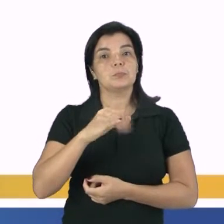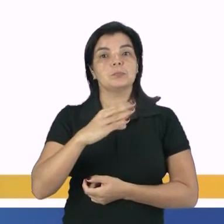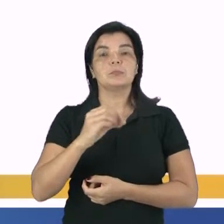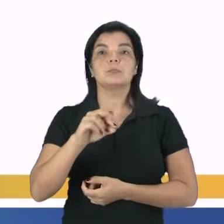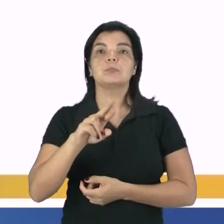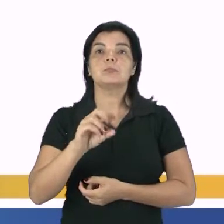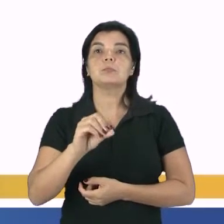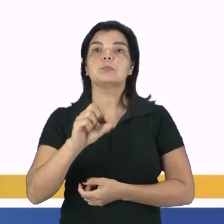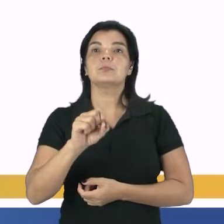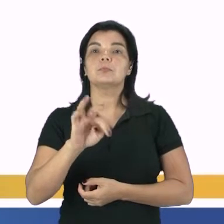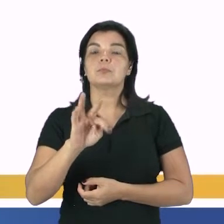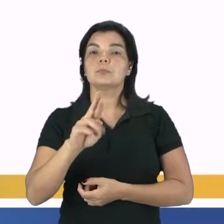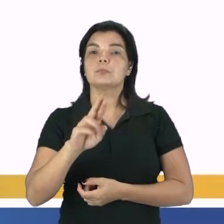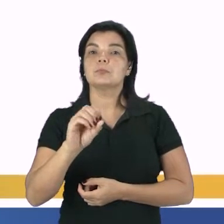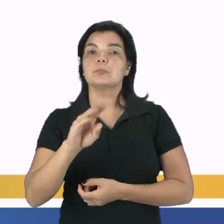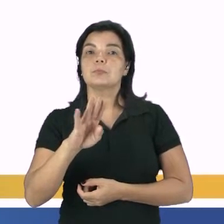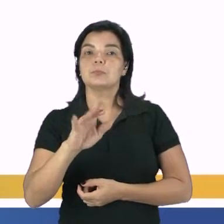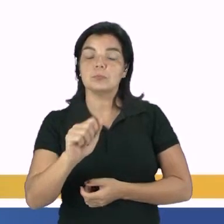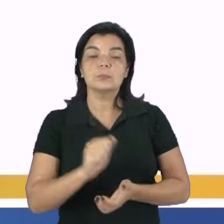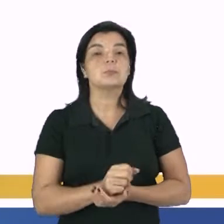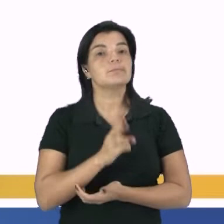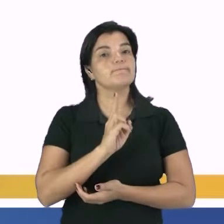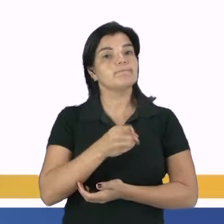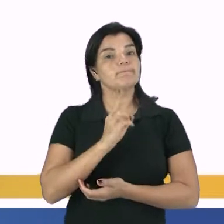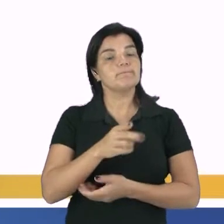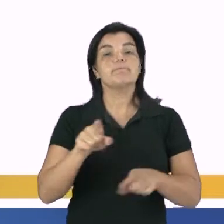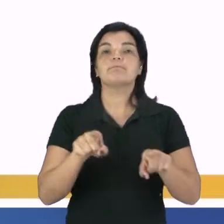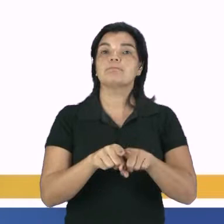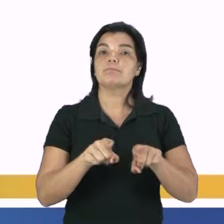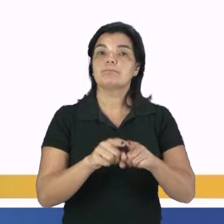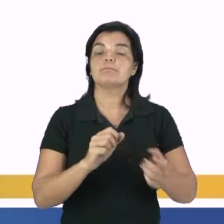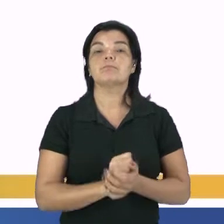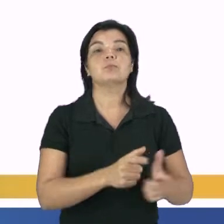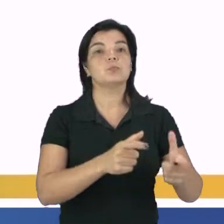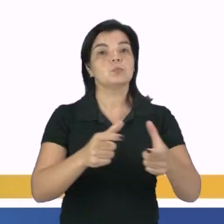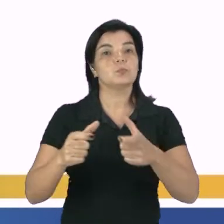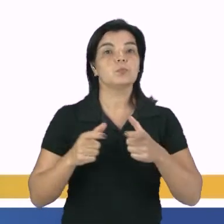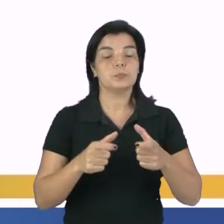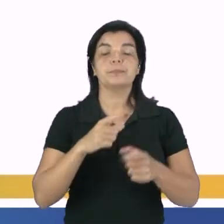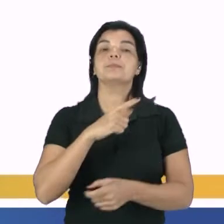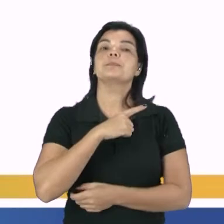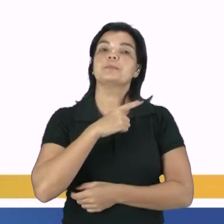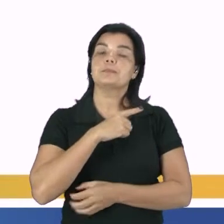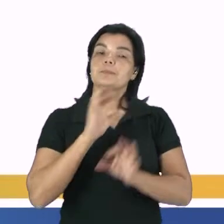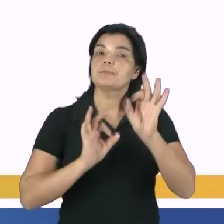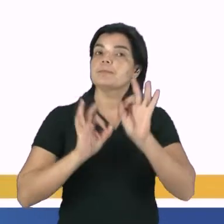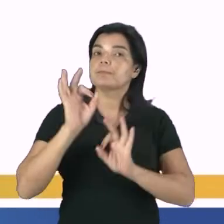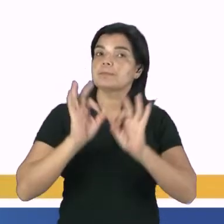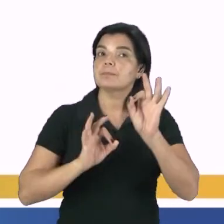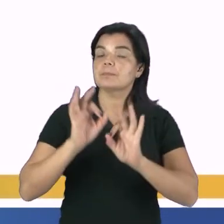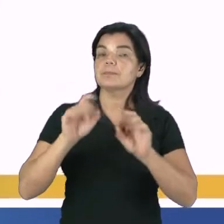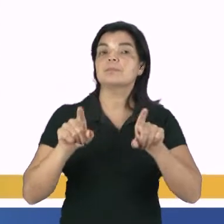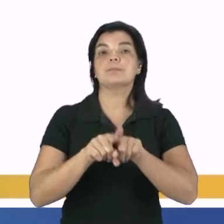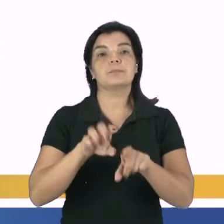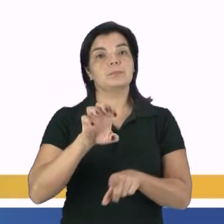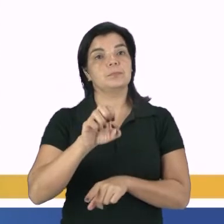E eles são encontrados aí em um mesmo esporófito, em uma mesma região onde há a produção de